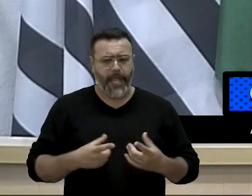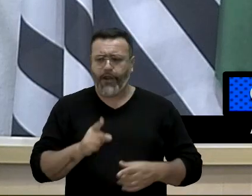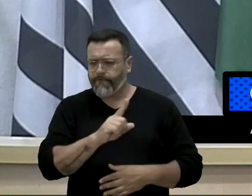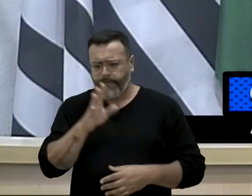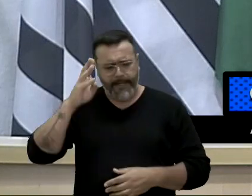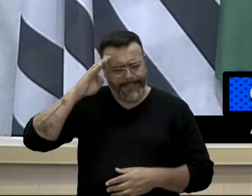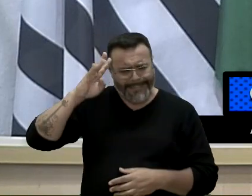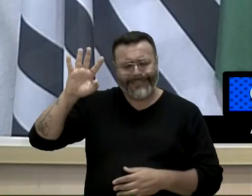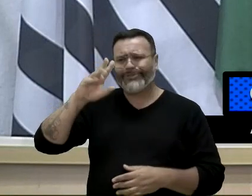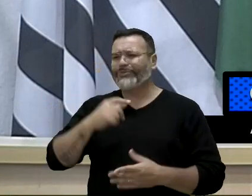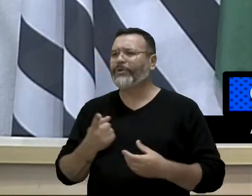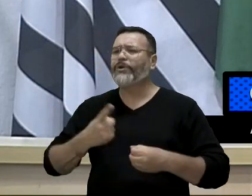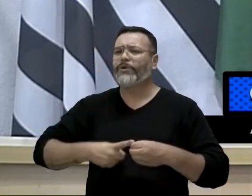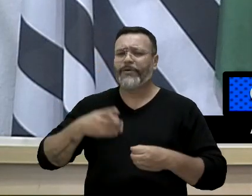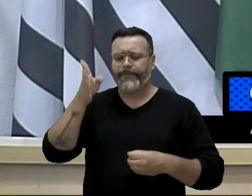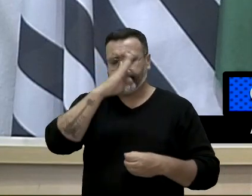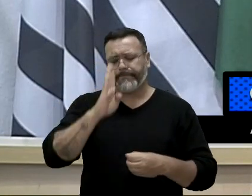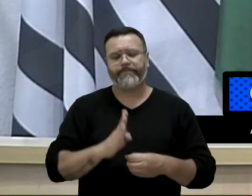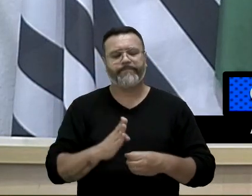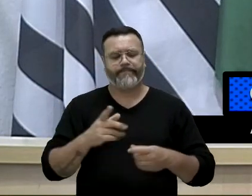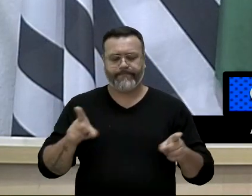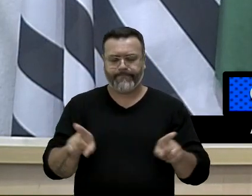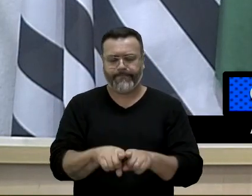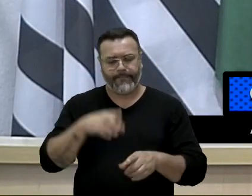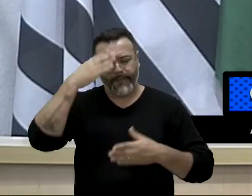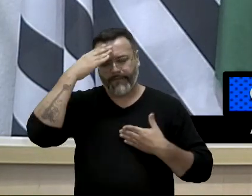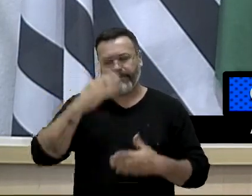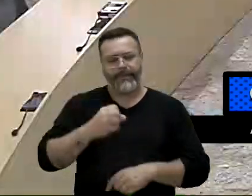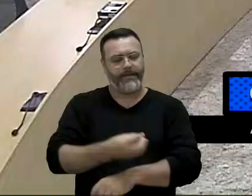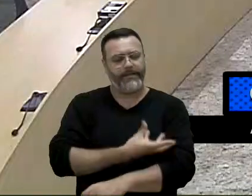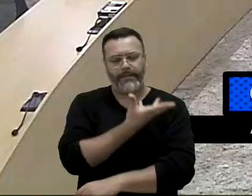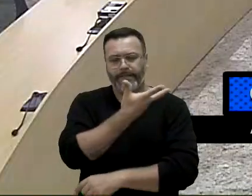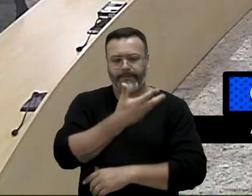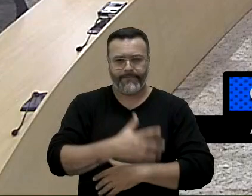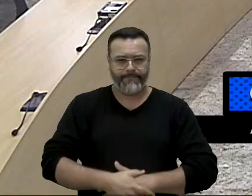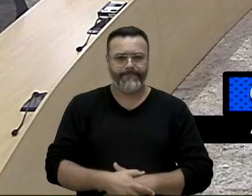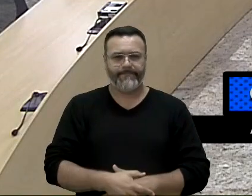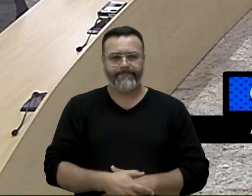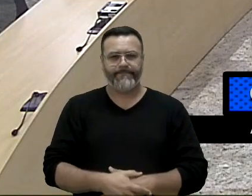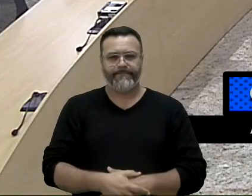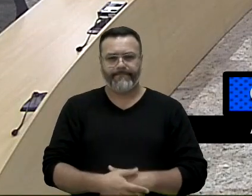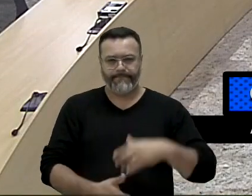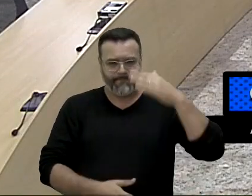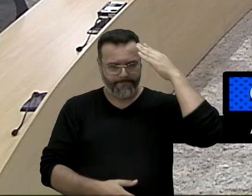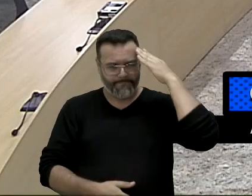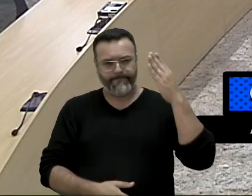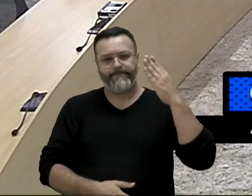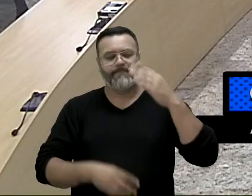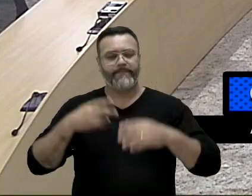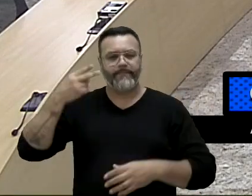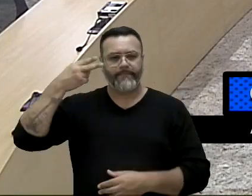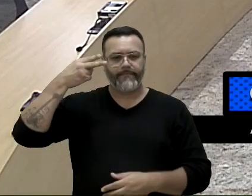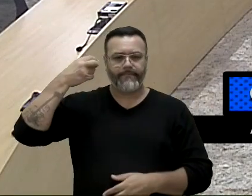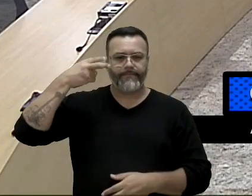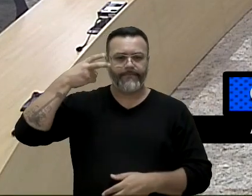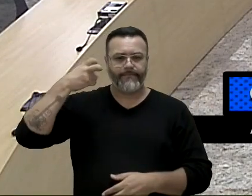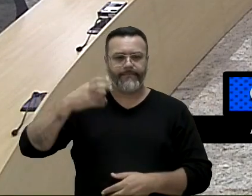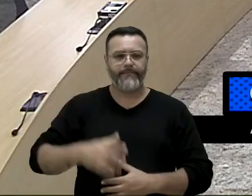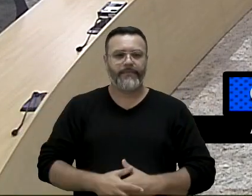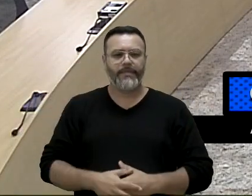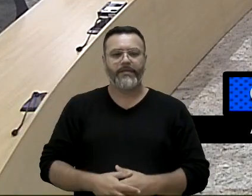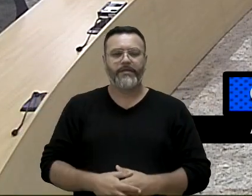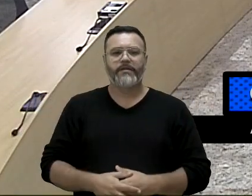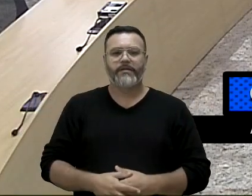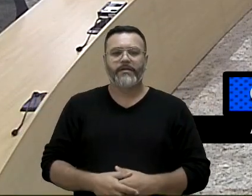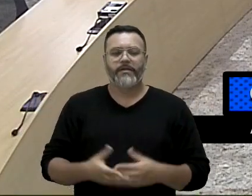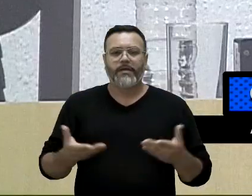nossa cidade e no nosso país. Muito obrigada, Thalita. Obrigada. Muito obrigada, vereadora Elisa. Convido